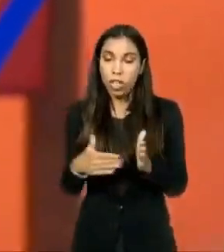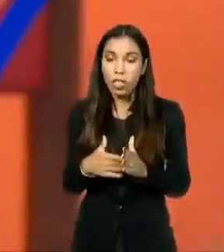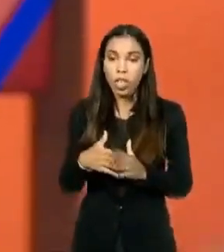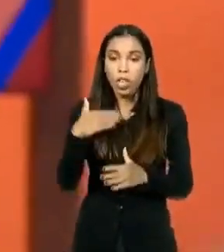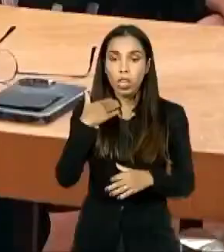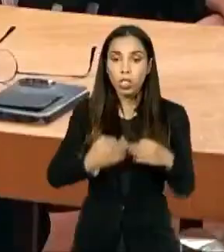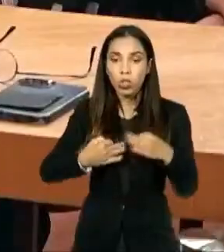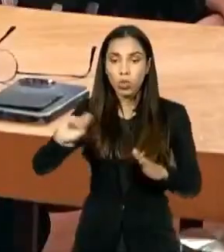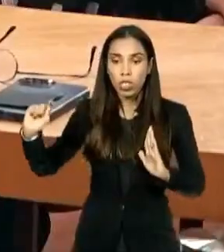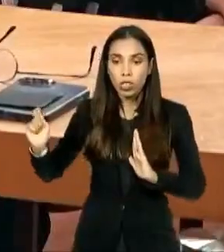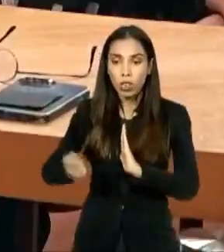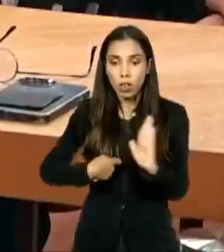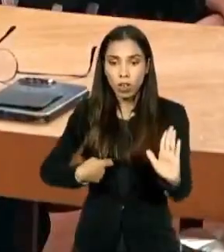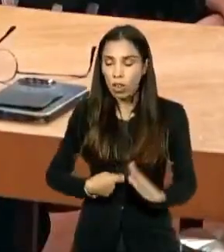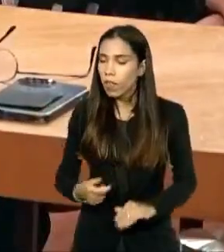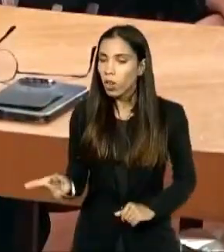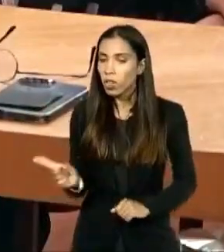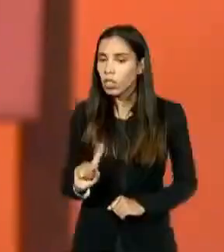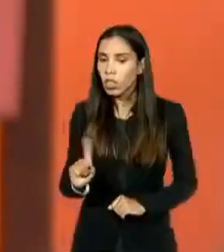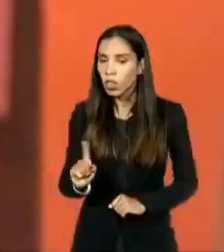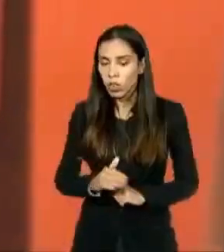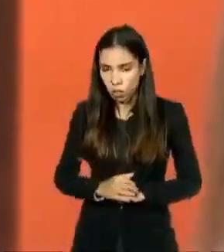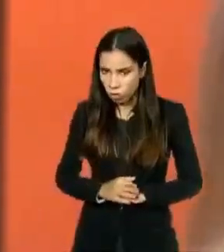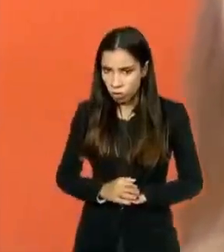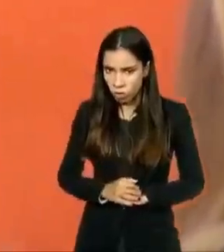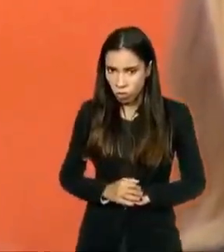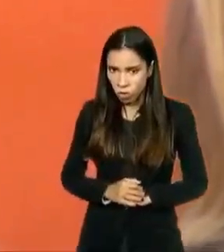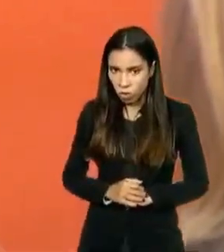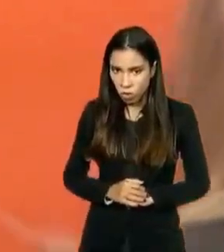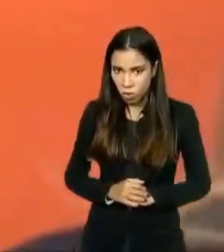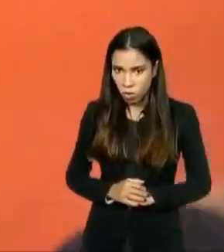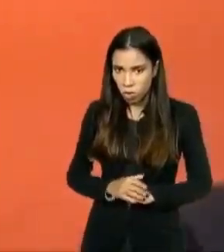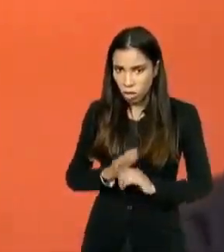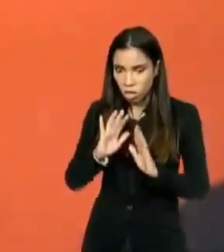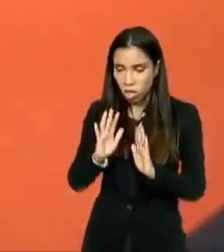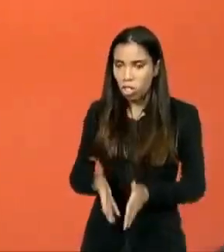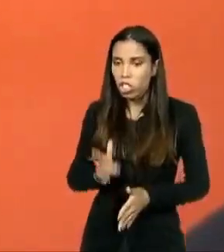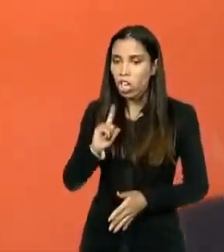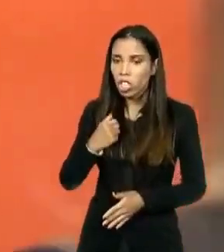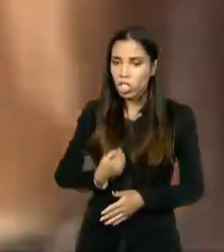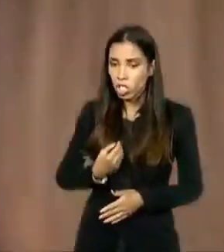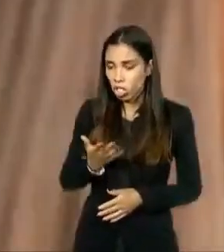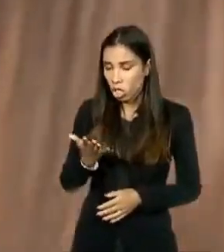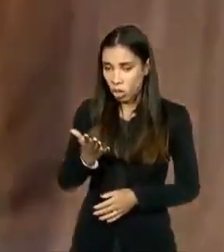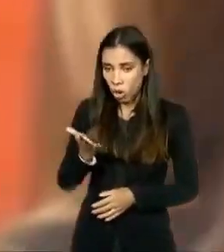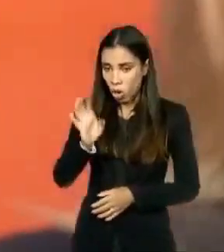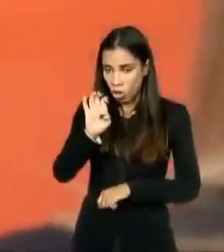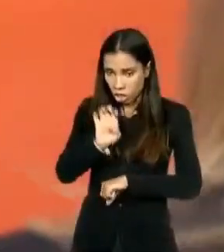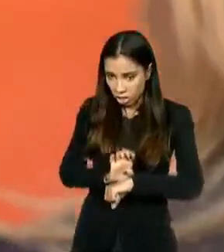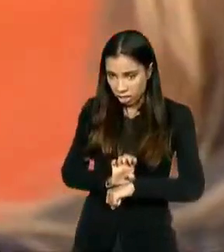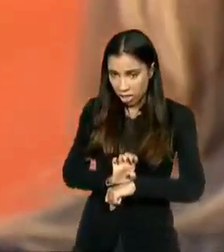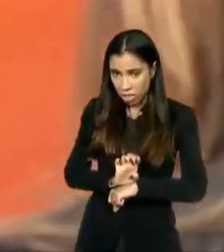dar uma canetada, dizendo que não, que aquilo ali era questão, já que o Estado não